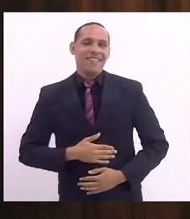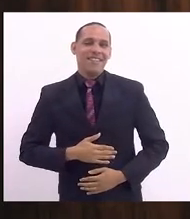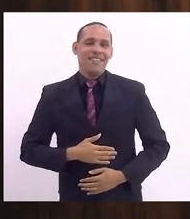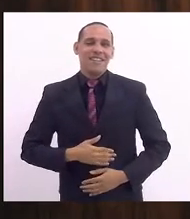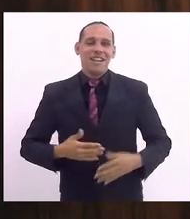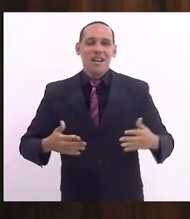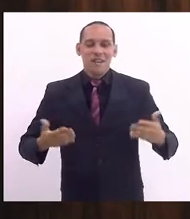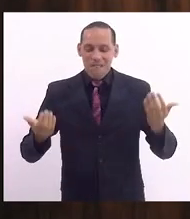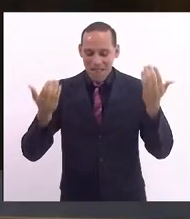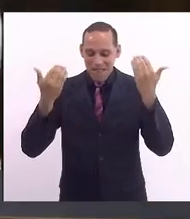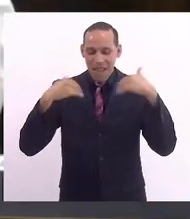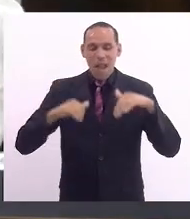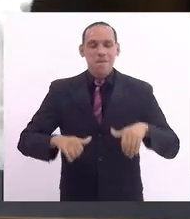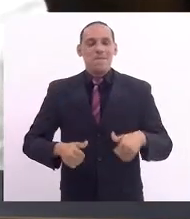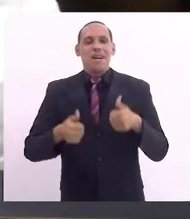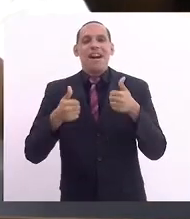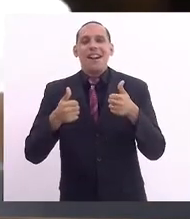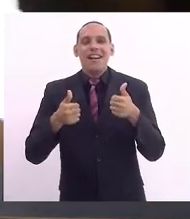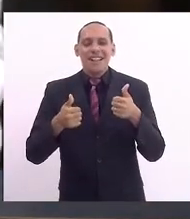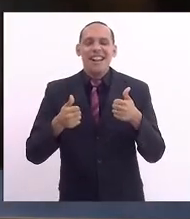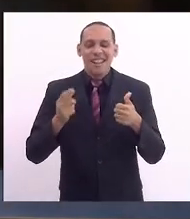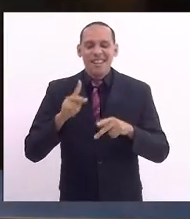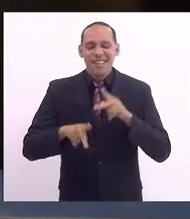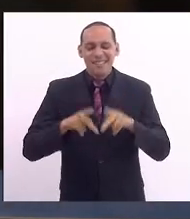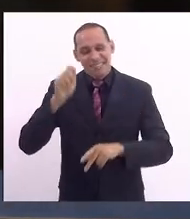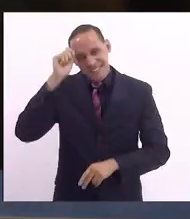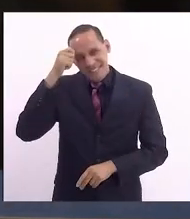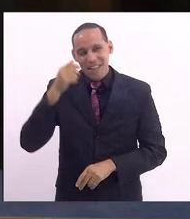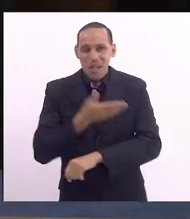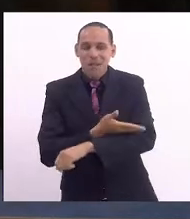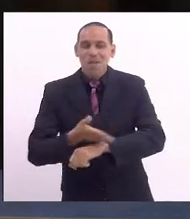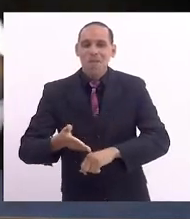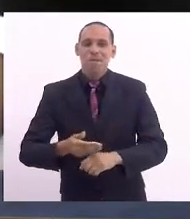alma. É assim que povo negro faz.